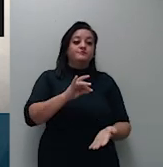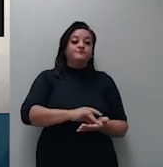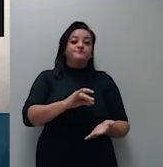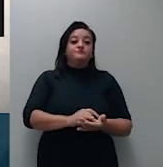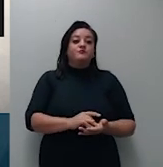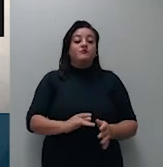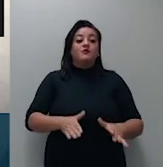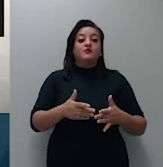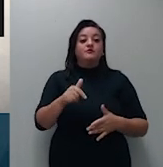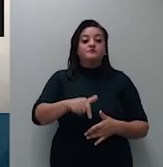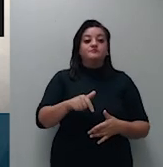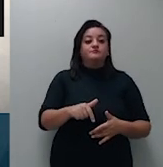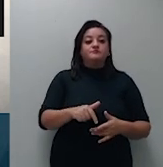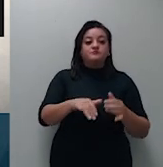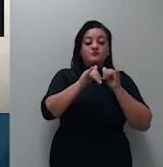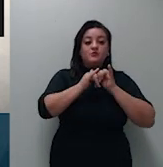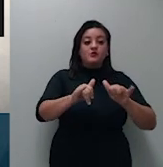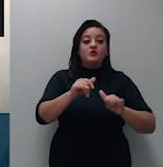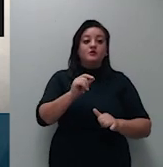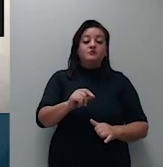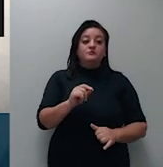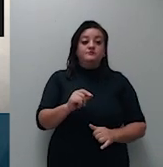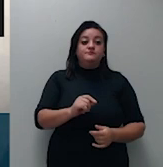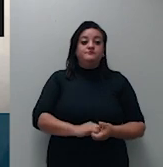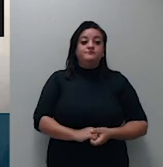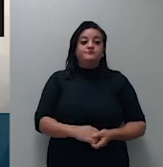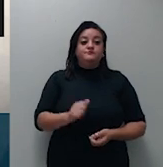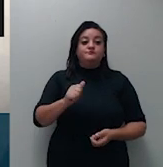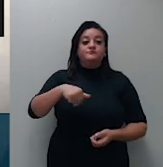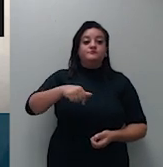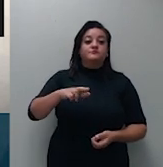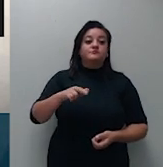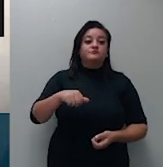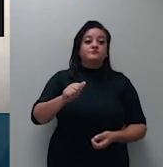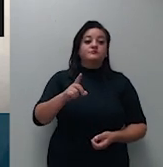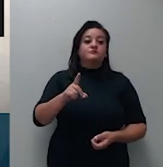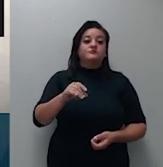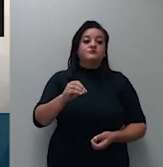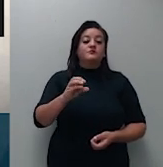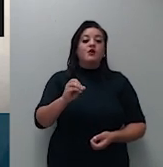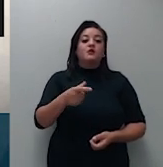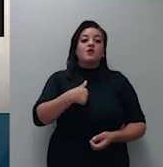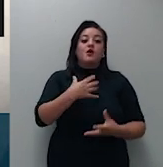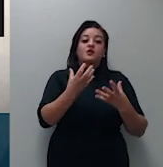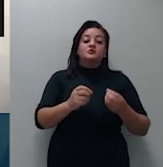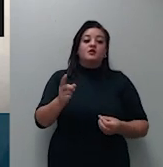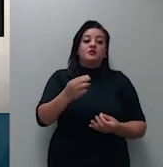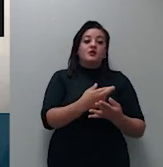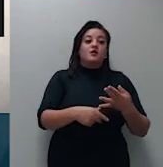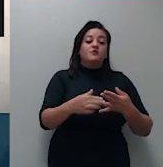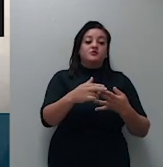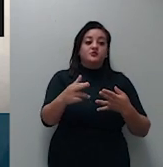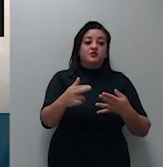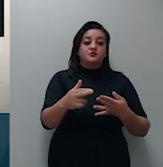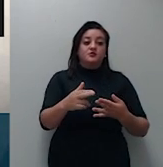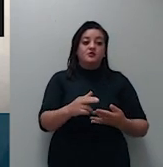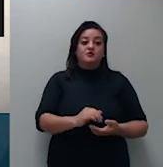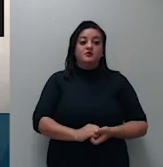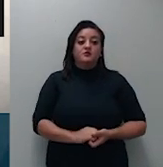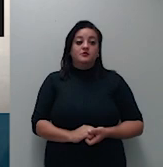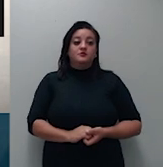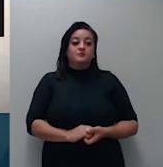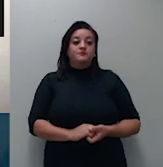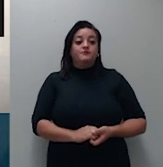Lealdade invocando aqui a notícia do Arnaldo rizzardo de modo que o nego agravo